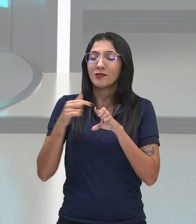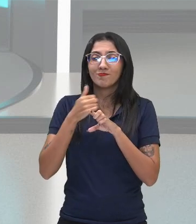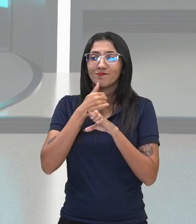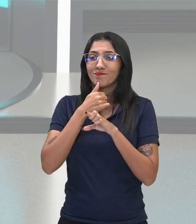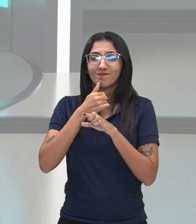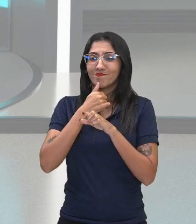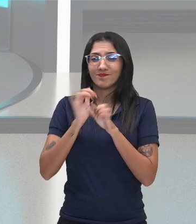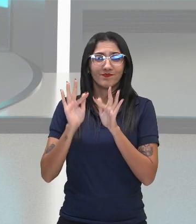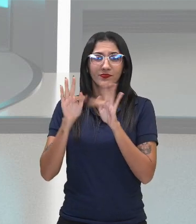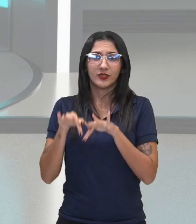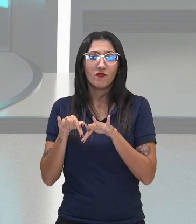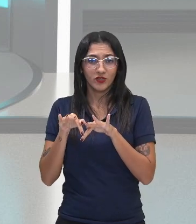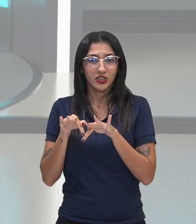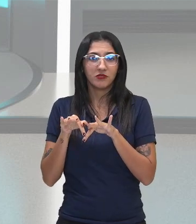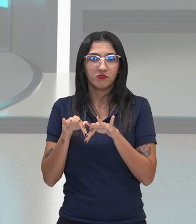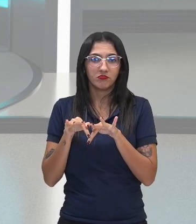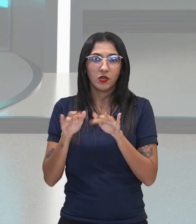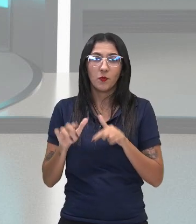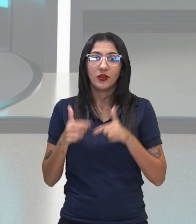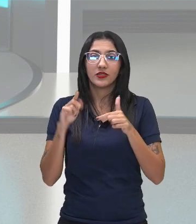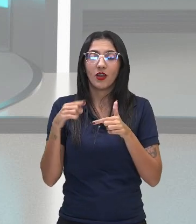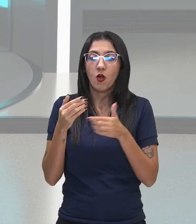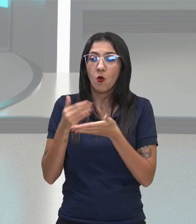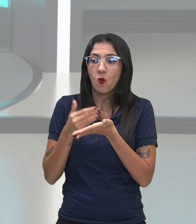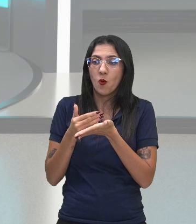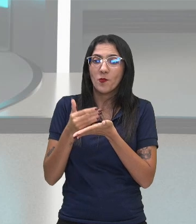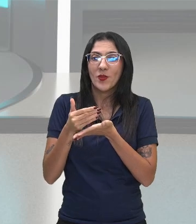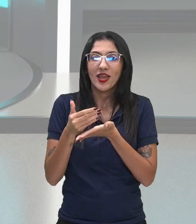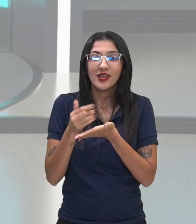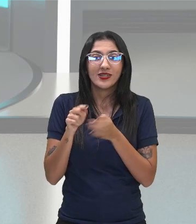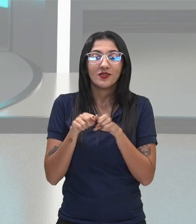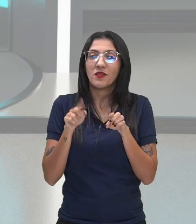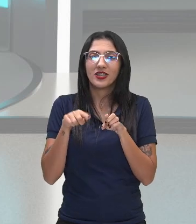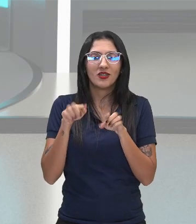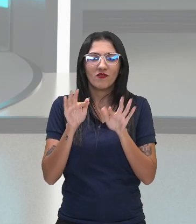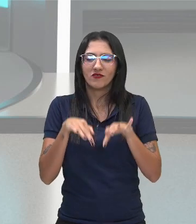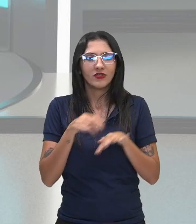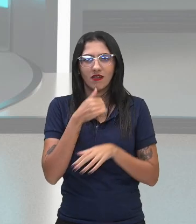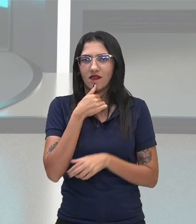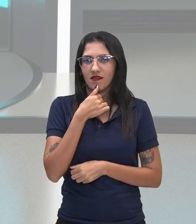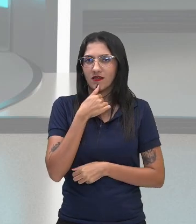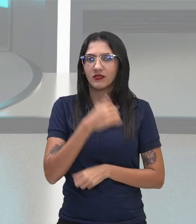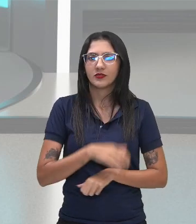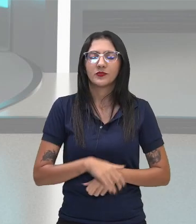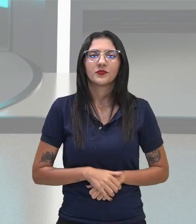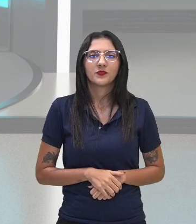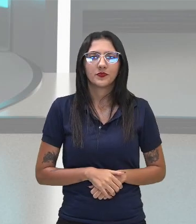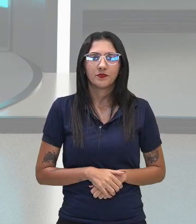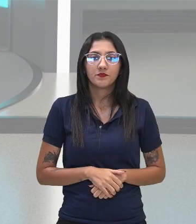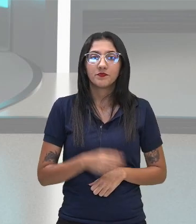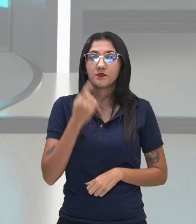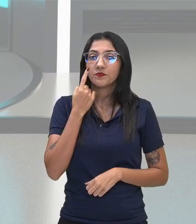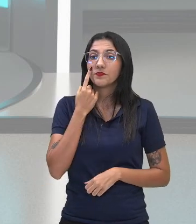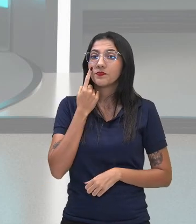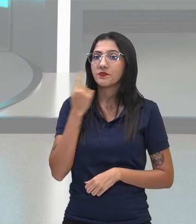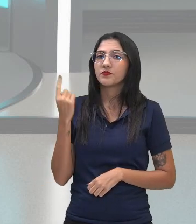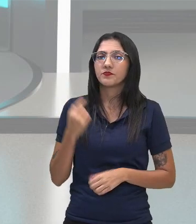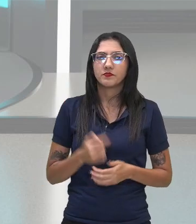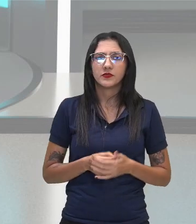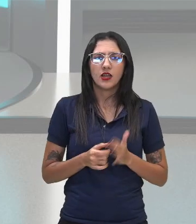foi concluída. É uma ação que começa, mas não termina. Vocês observem. Antes, eu